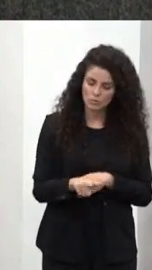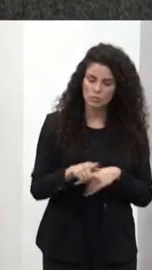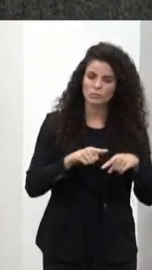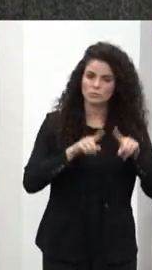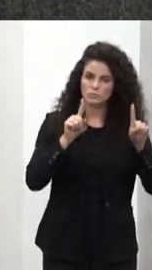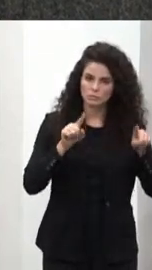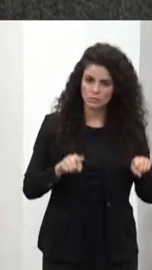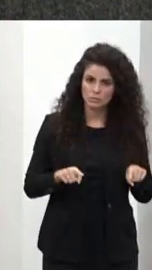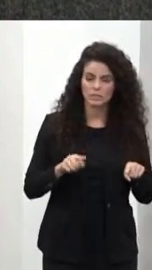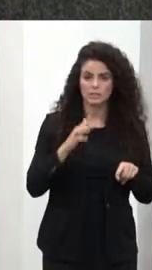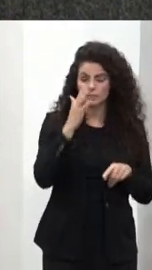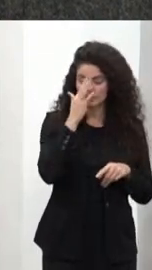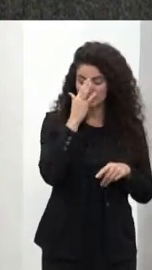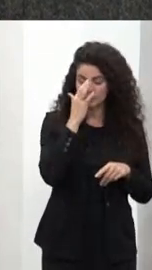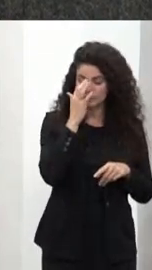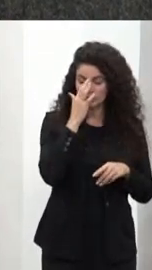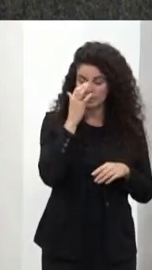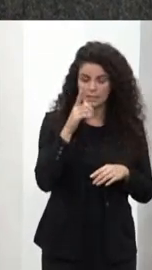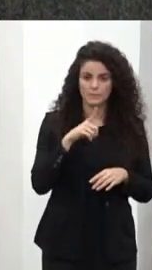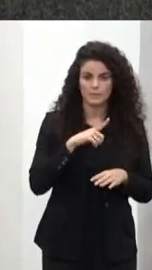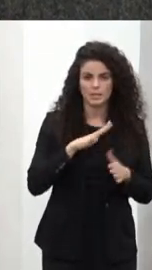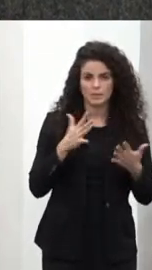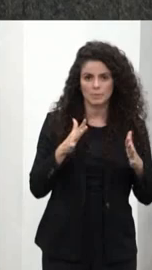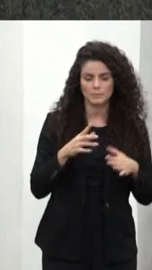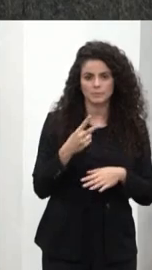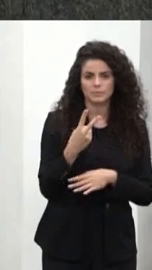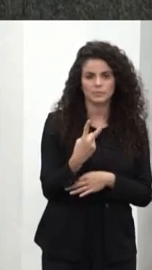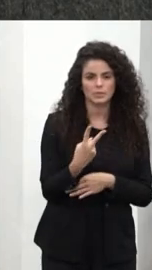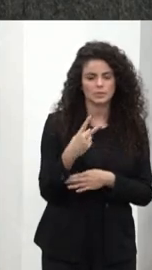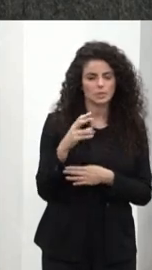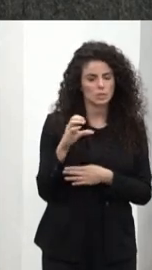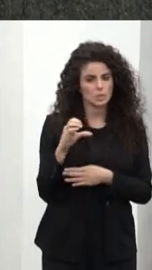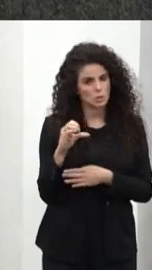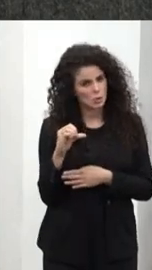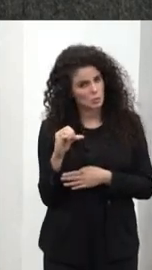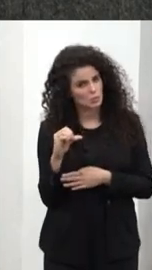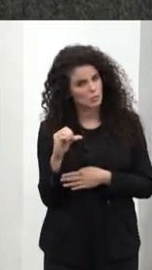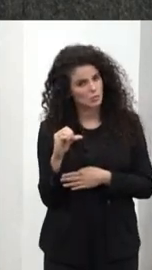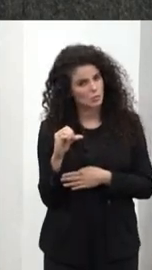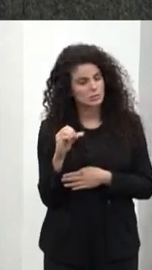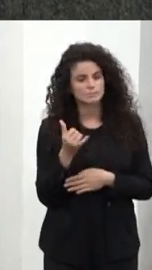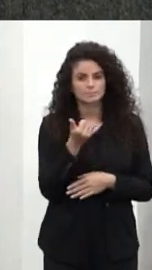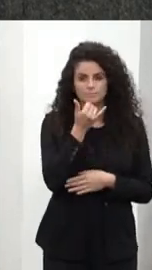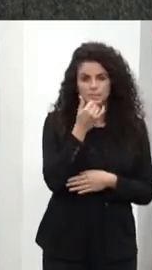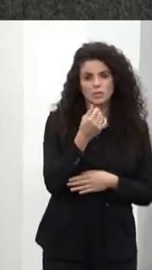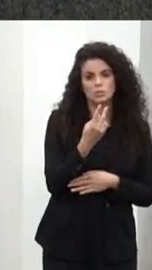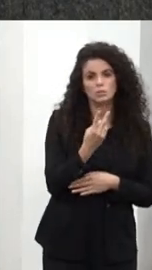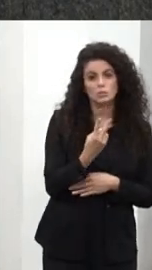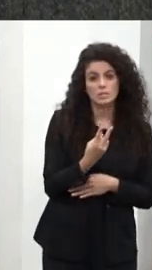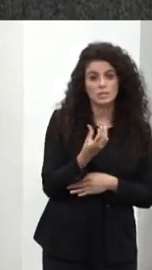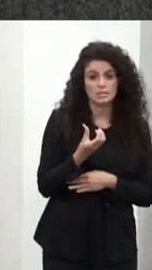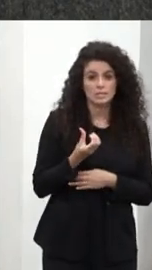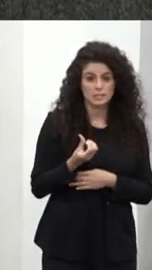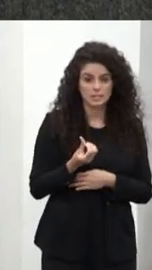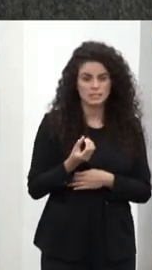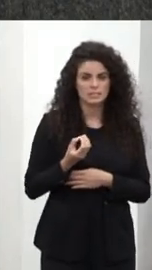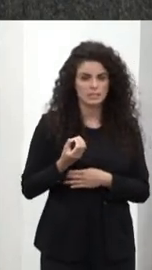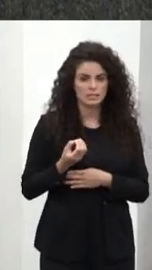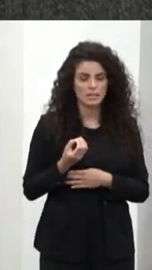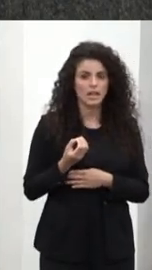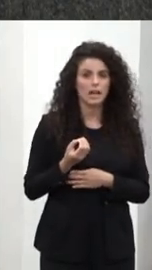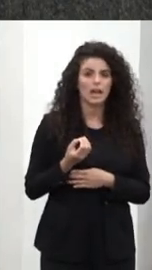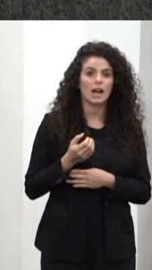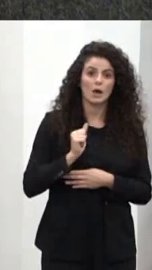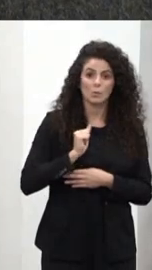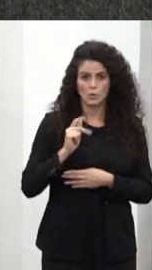aí por volta de 290 não 260 e tantos ativos e nativos servidores ativos e inativos